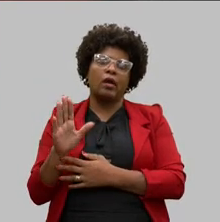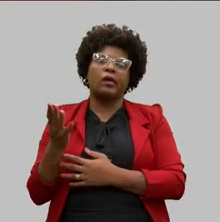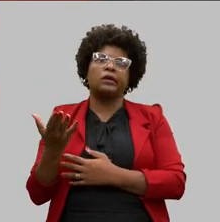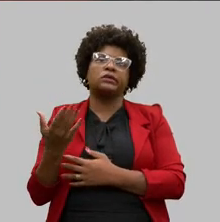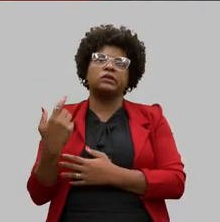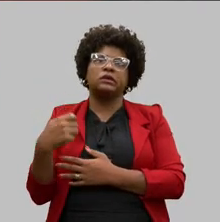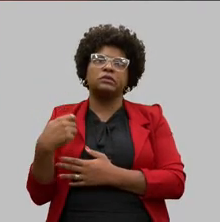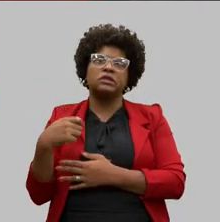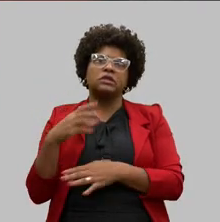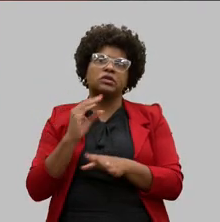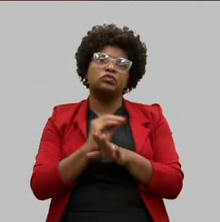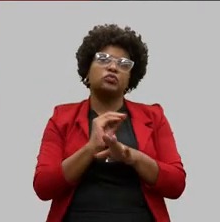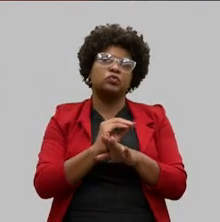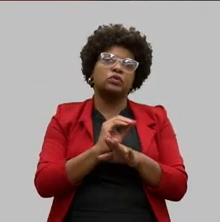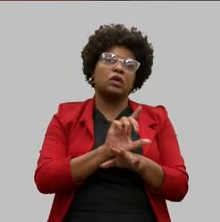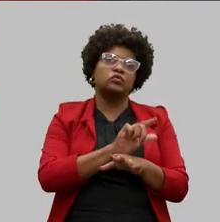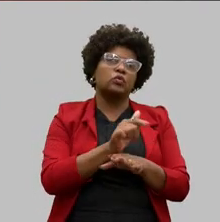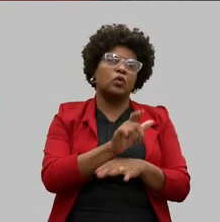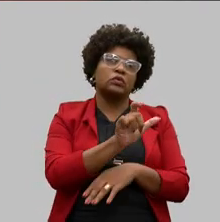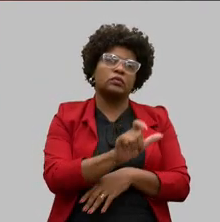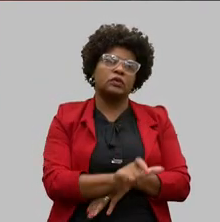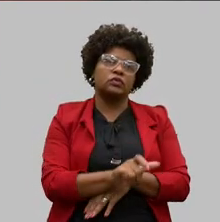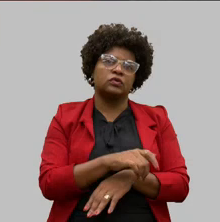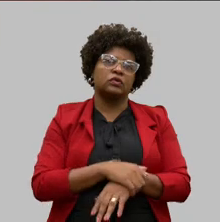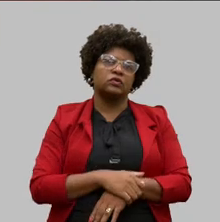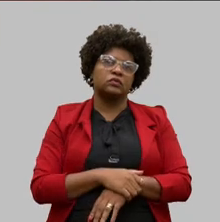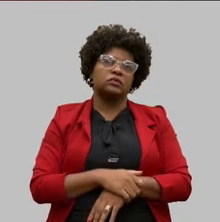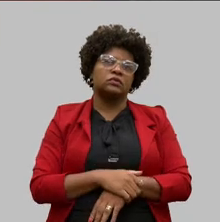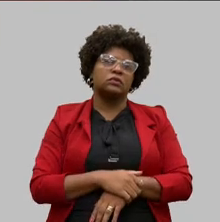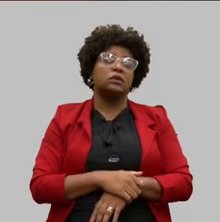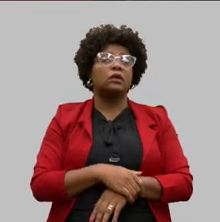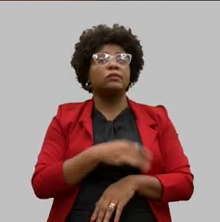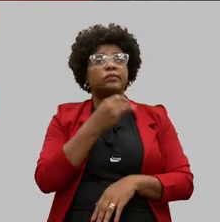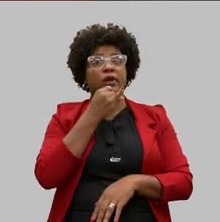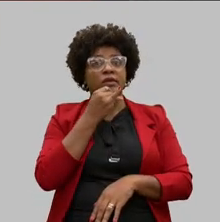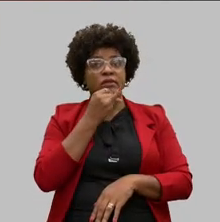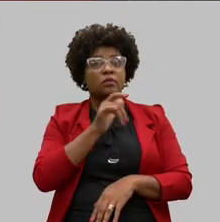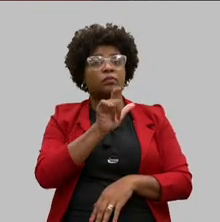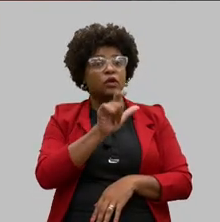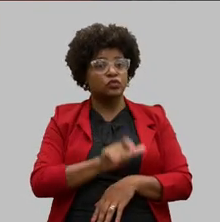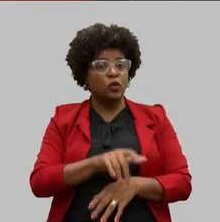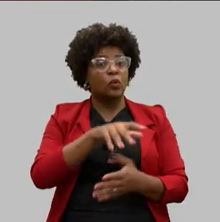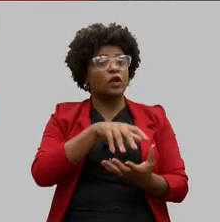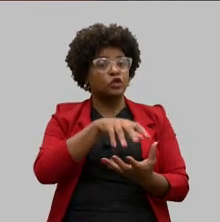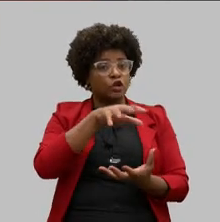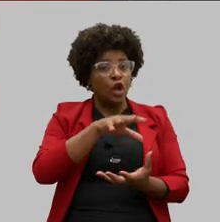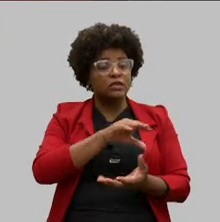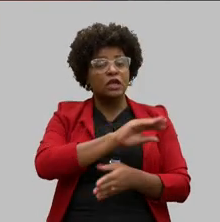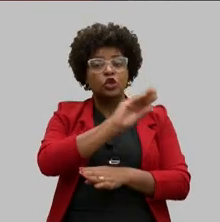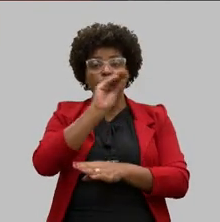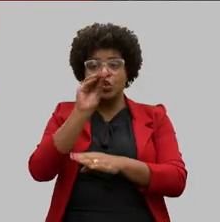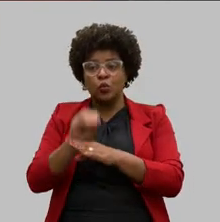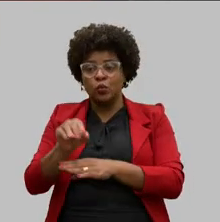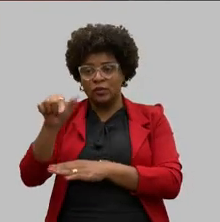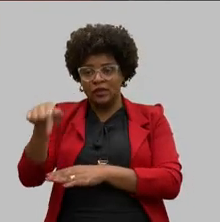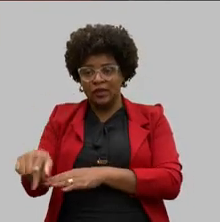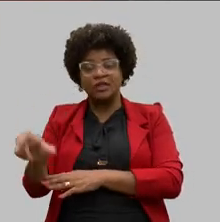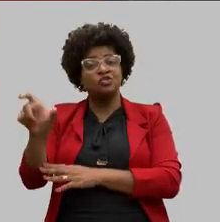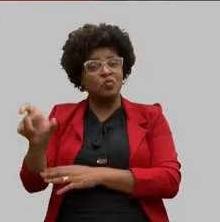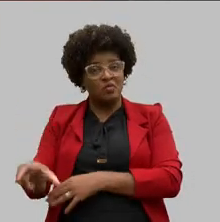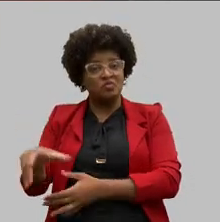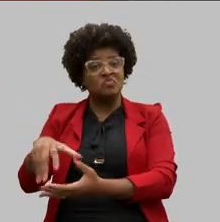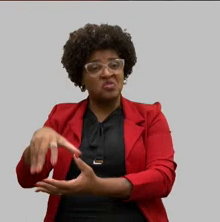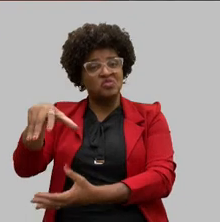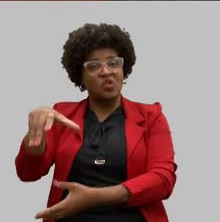pessoas e aí nós estamos falando de pessoas idosas cuidando de pessoas idosas né Eh a questão dos cuidadores